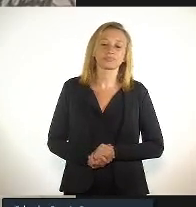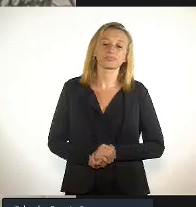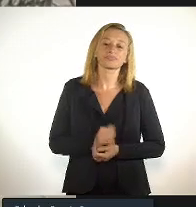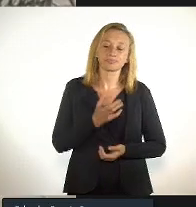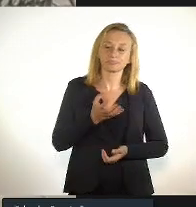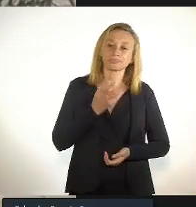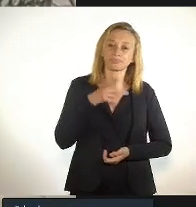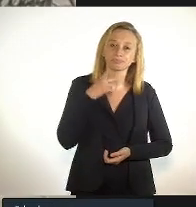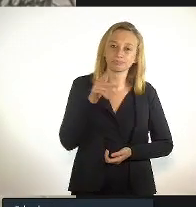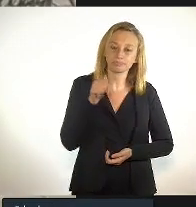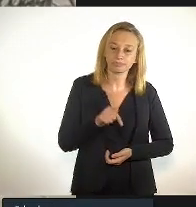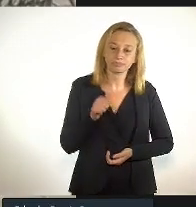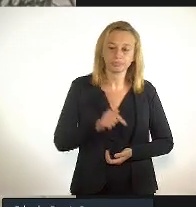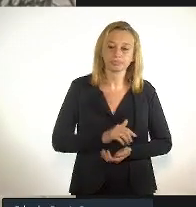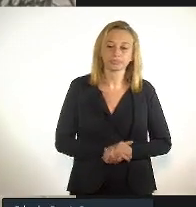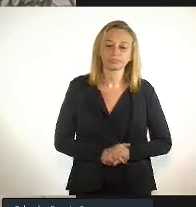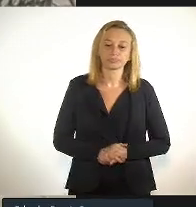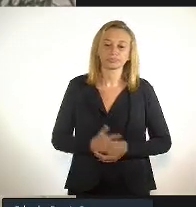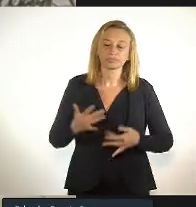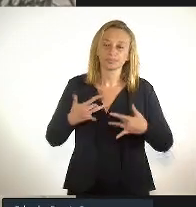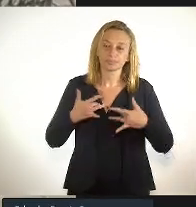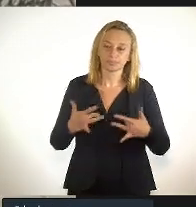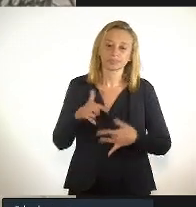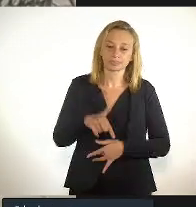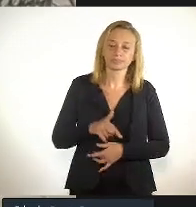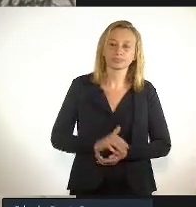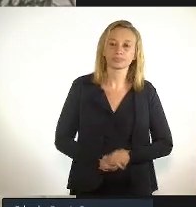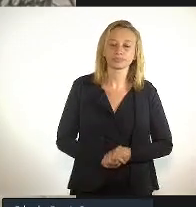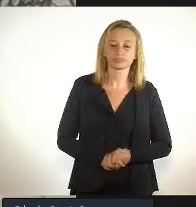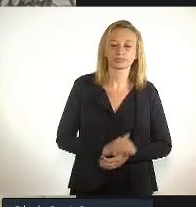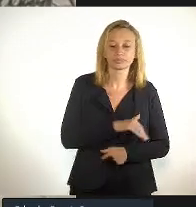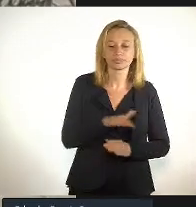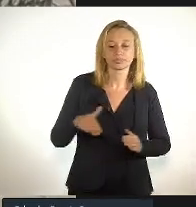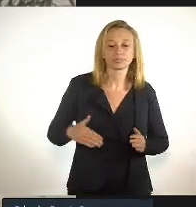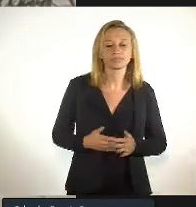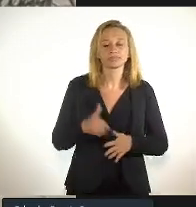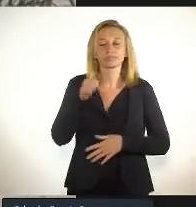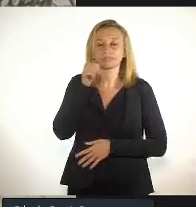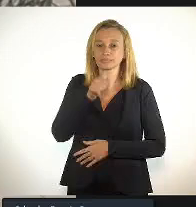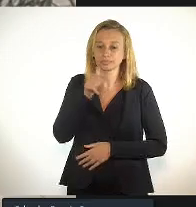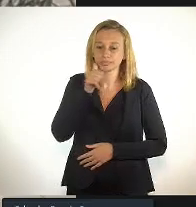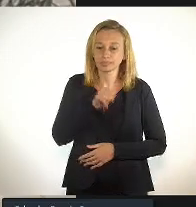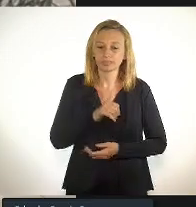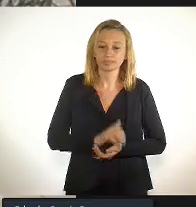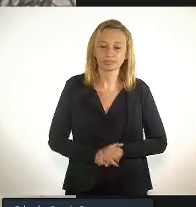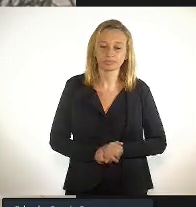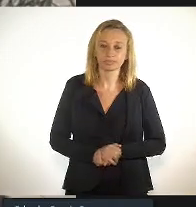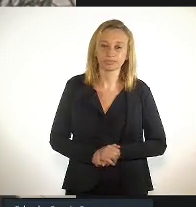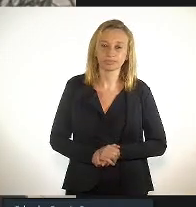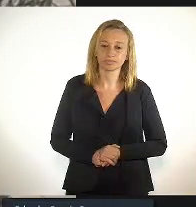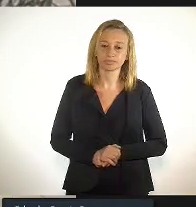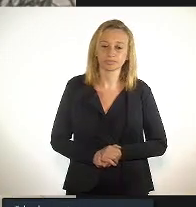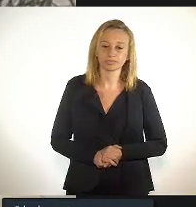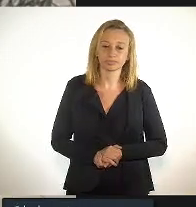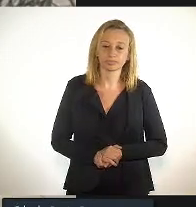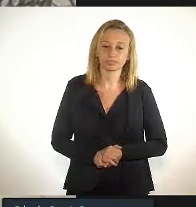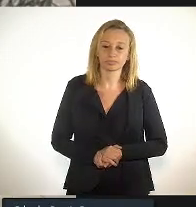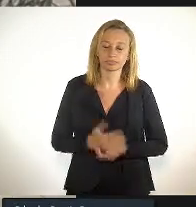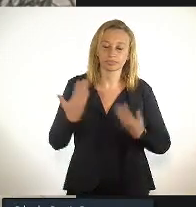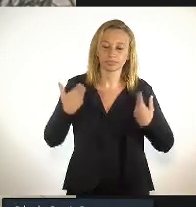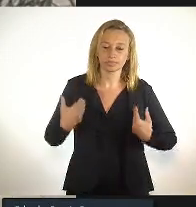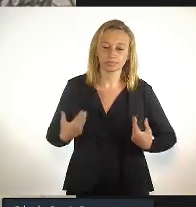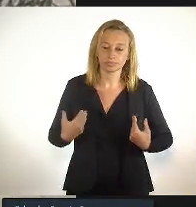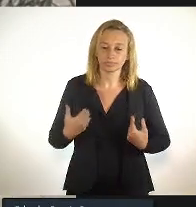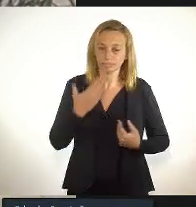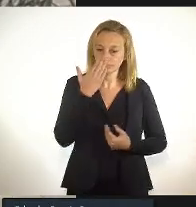aqui deixar a minha solidariedade a todas essas mulheres que colocaram os seus corpos na linha